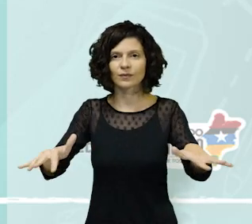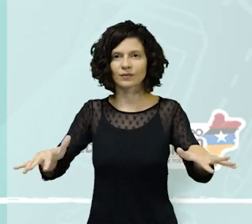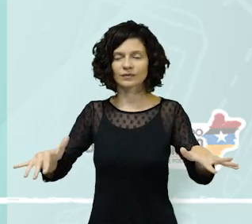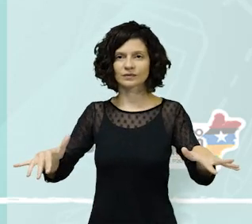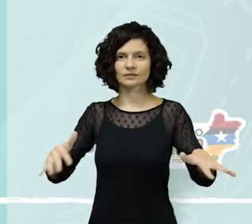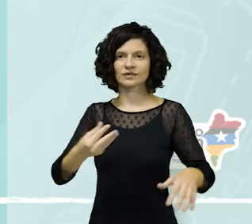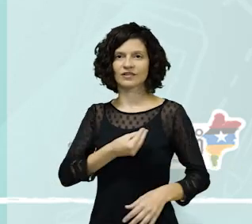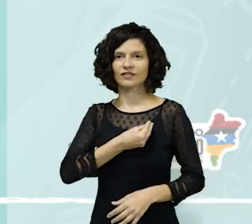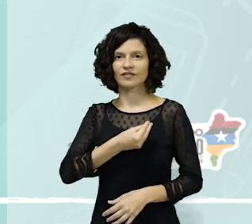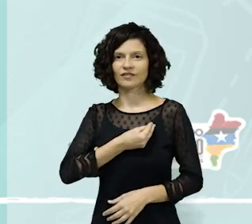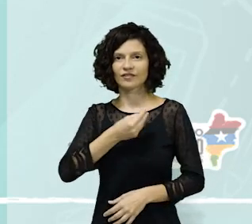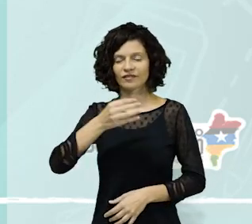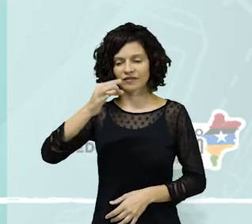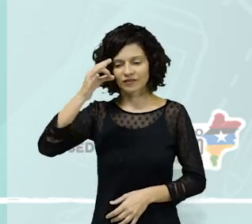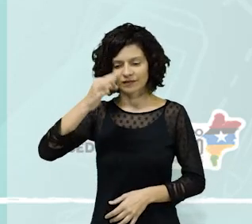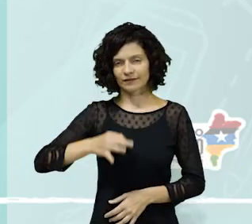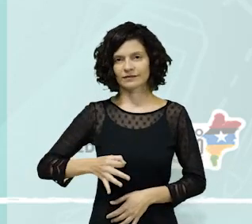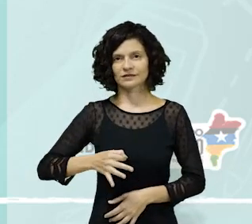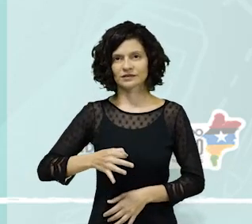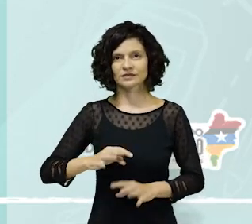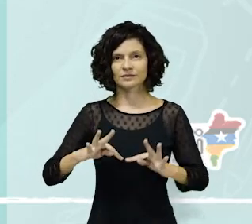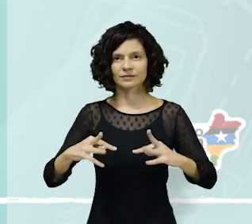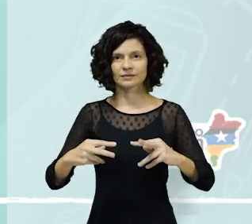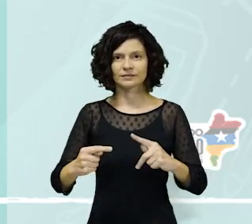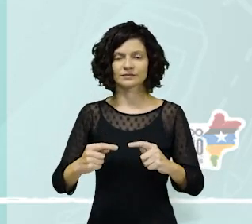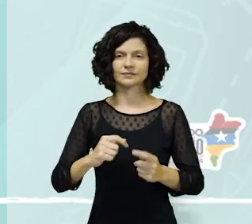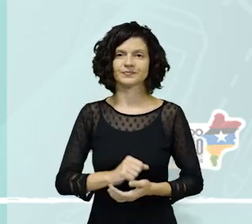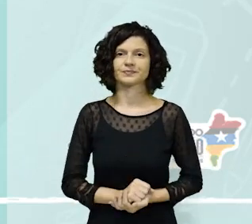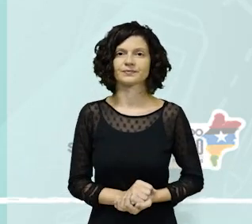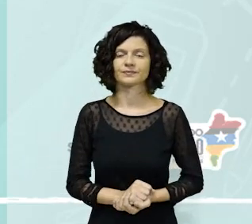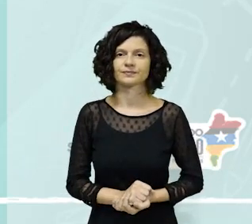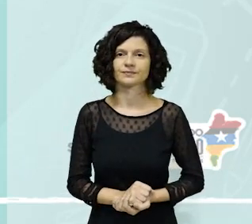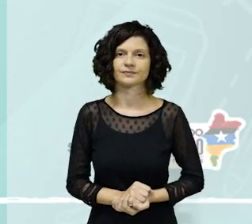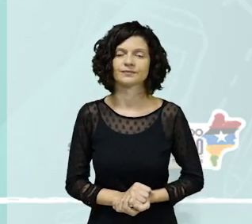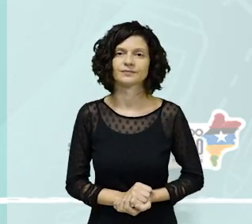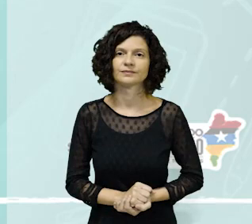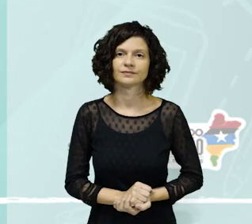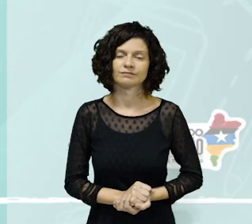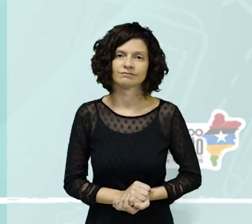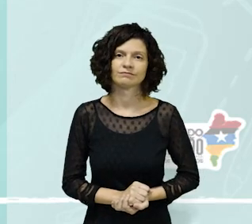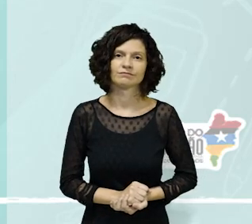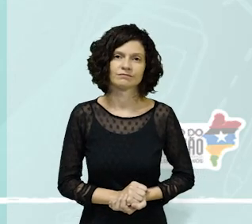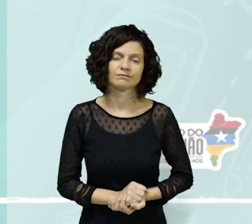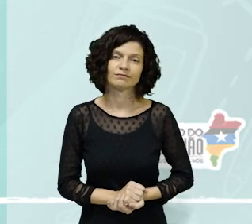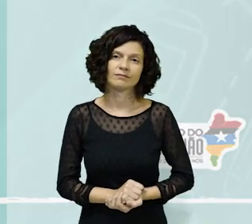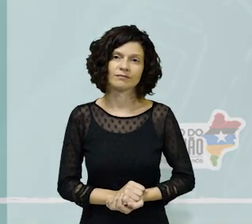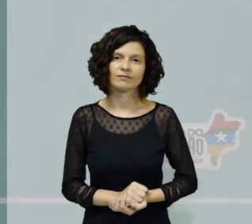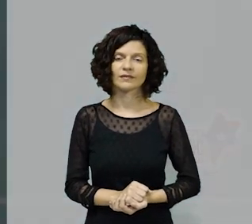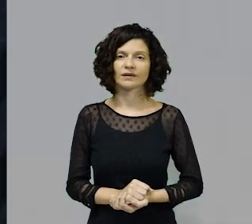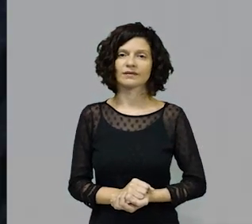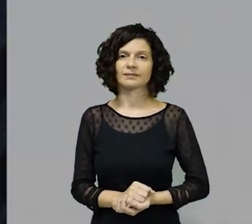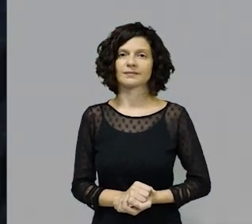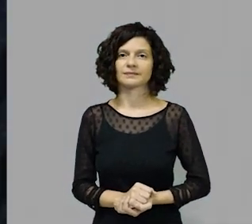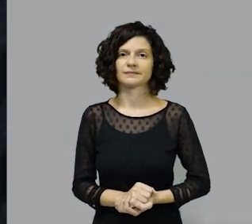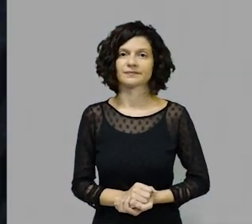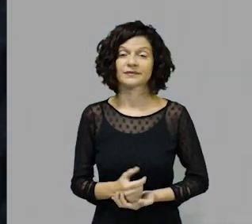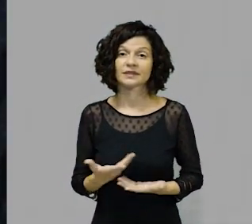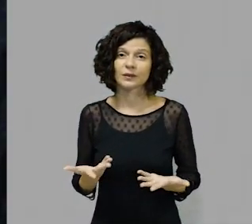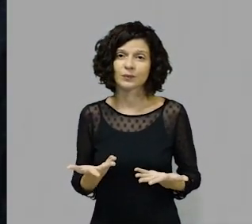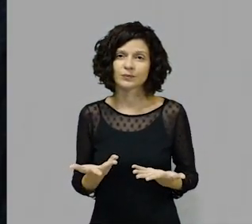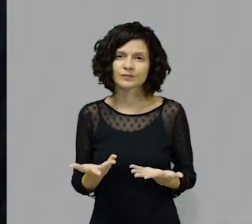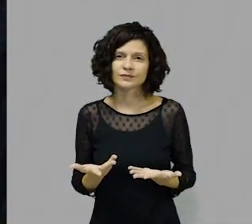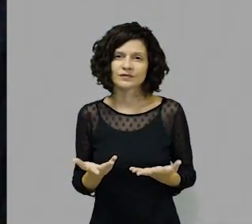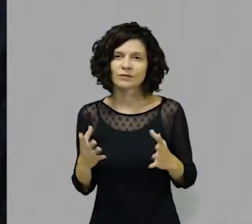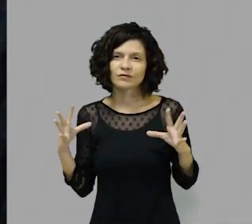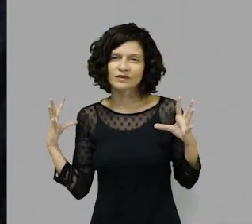mais igualitário, que passam a ser uma alternativa para enfrentar a problemática da pobreza e da desigualdade social. Bom, então vamos